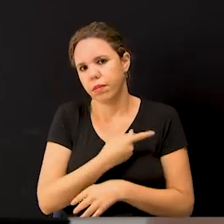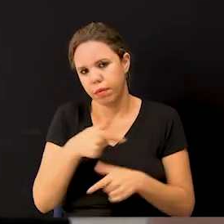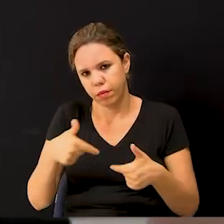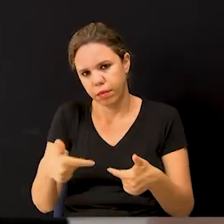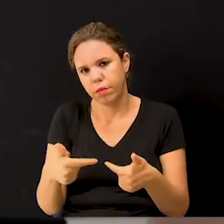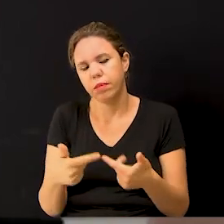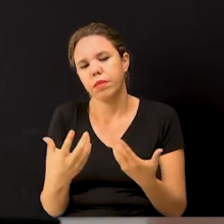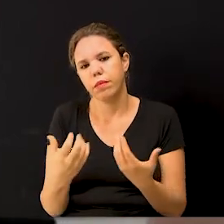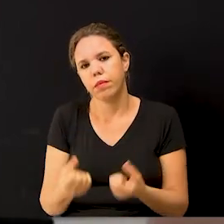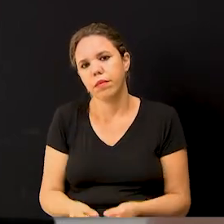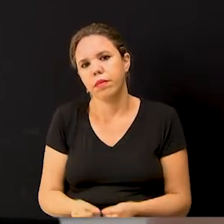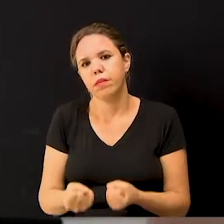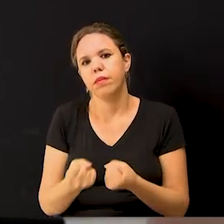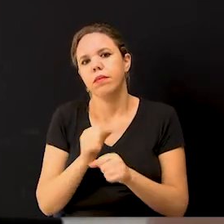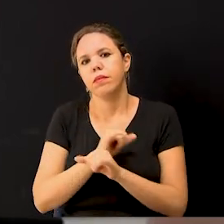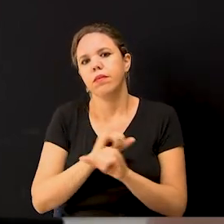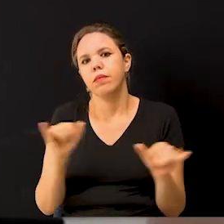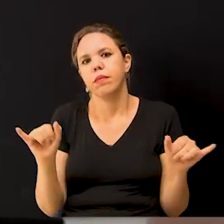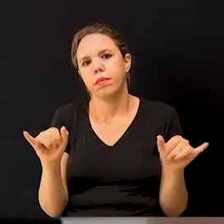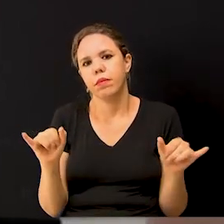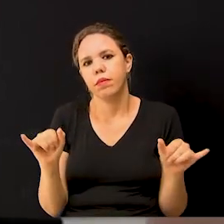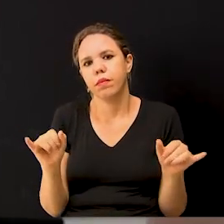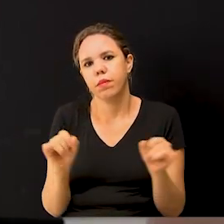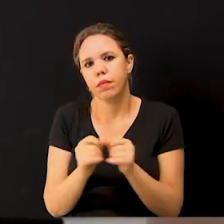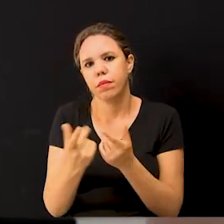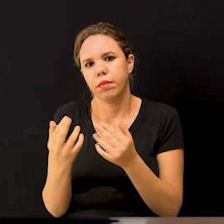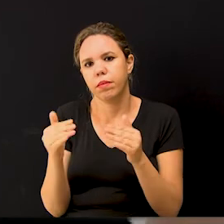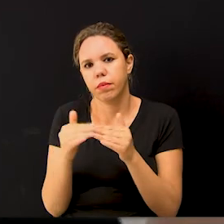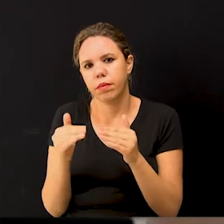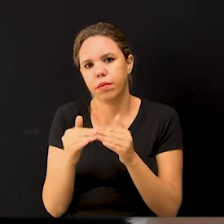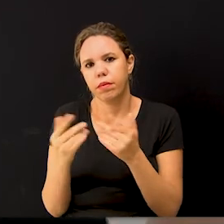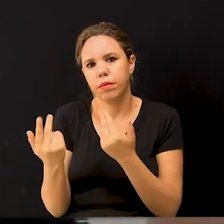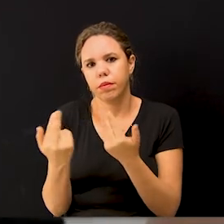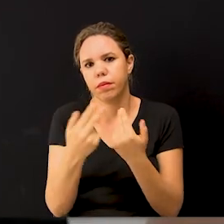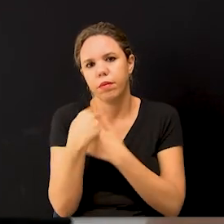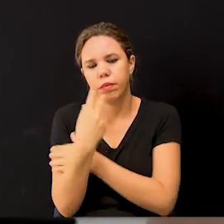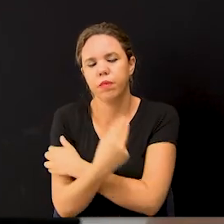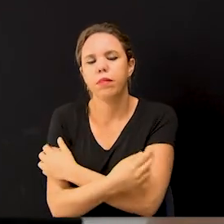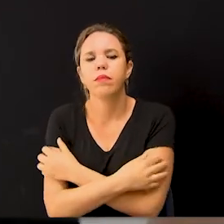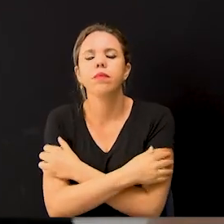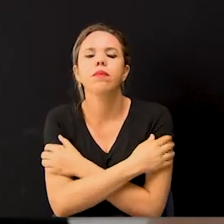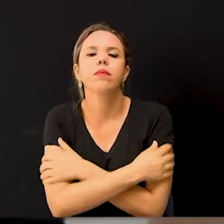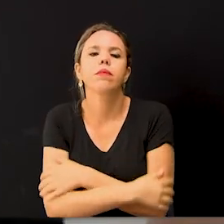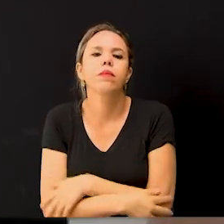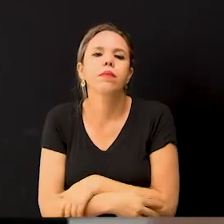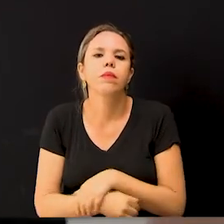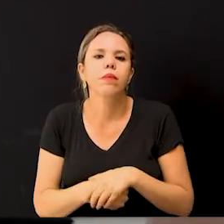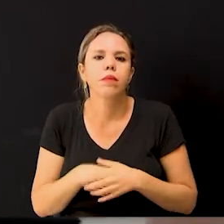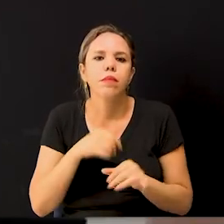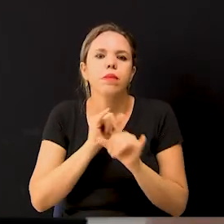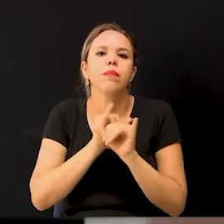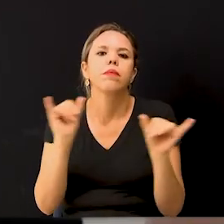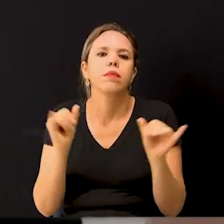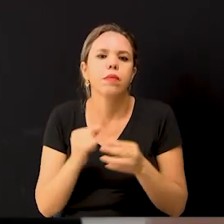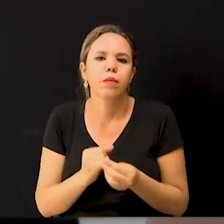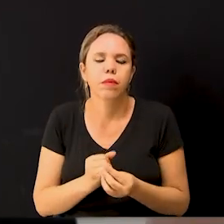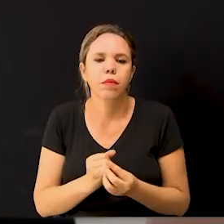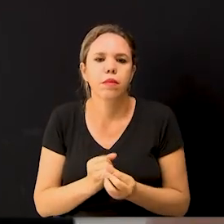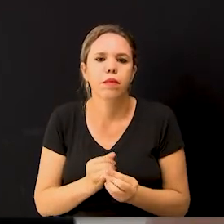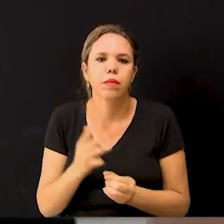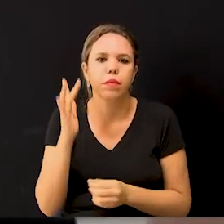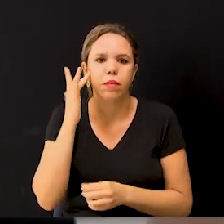Haddad por essa sensibilidade, por esse apelo que fez, que eu faço coro, assim como os demais vereadores, vereadoras. E digo